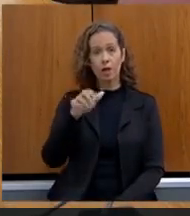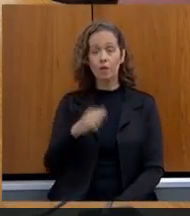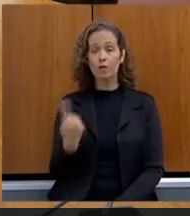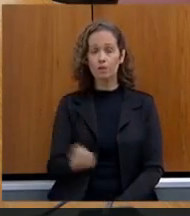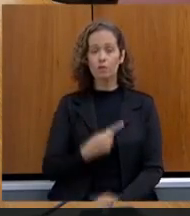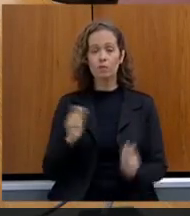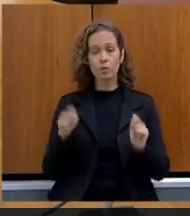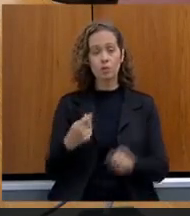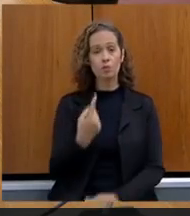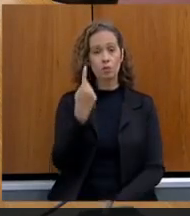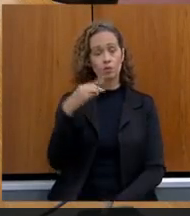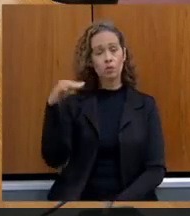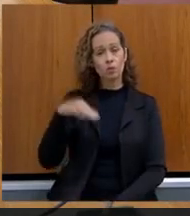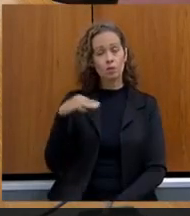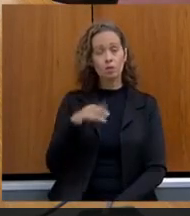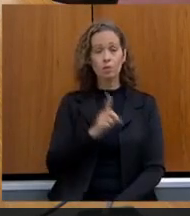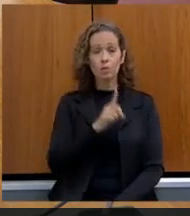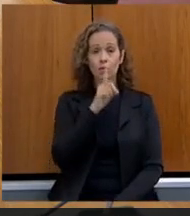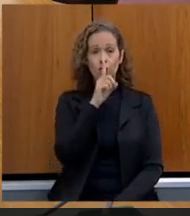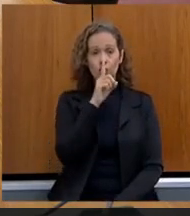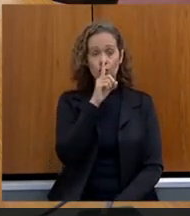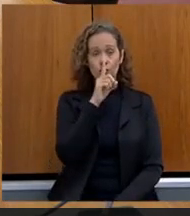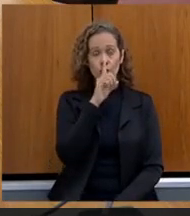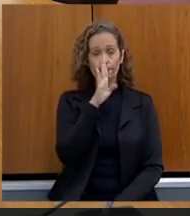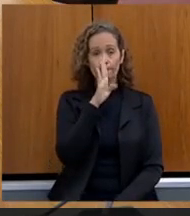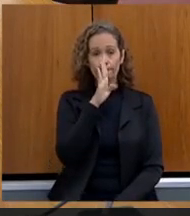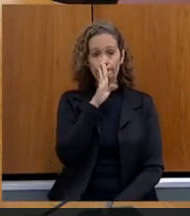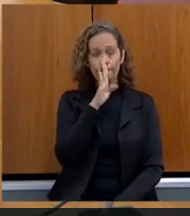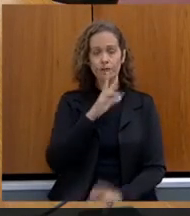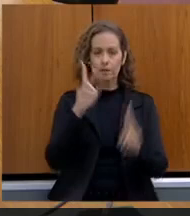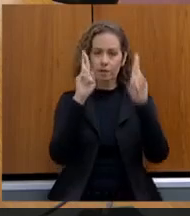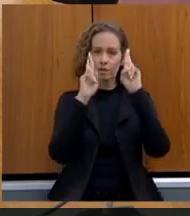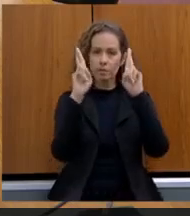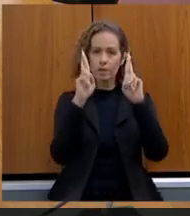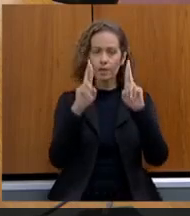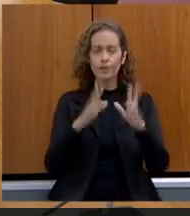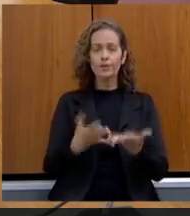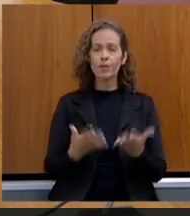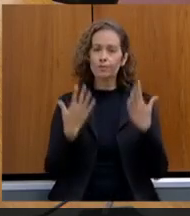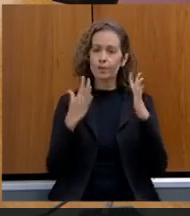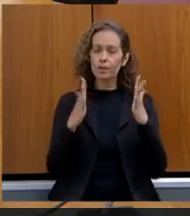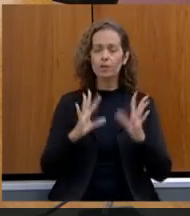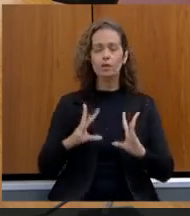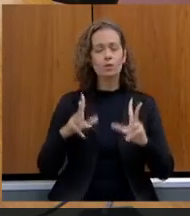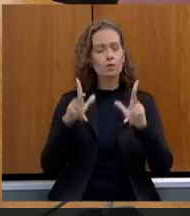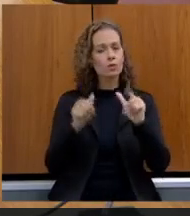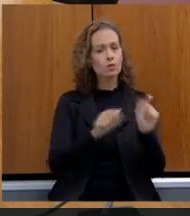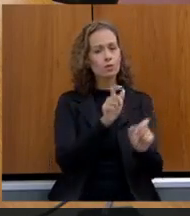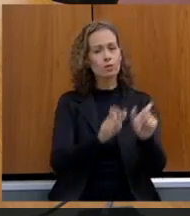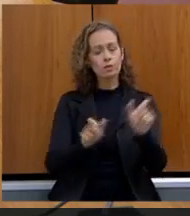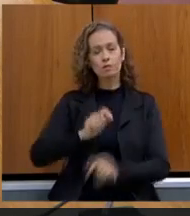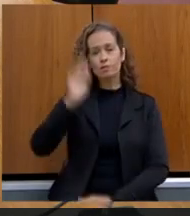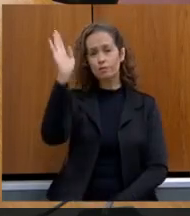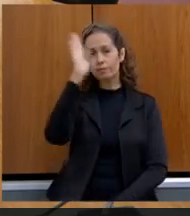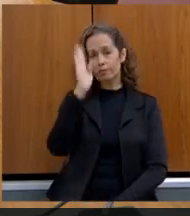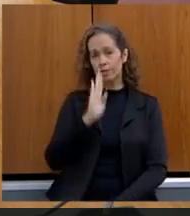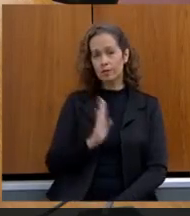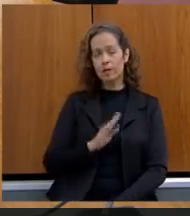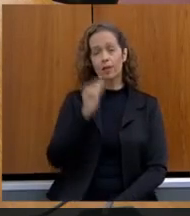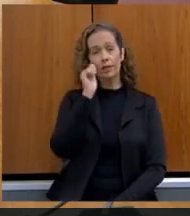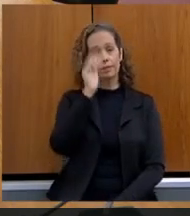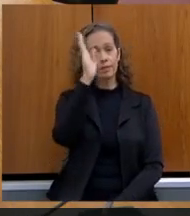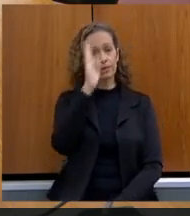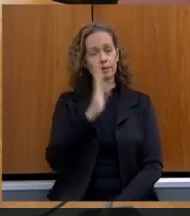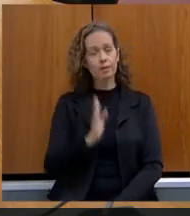nós possamos fazer um minuto de silêncio em respeito e homenagem a todos os mineiros e mineiras brasileiros né brasileiras